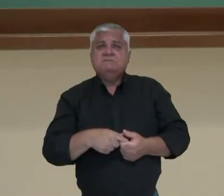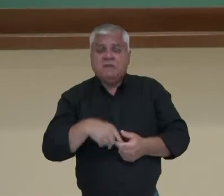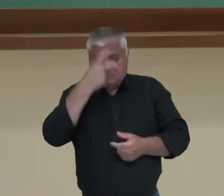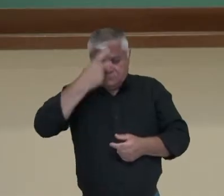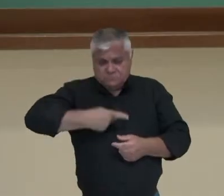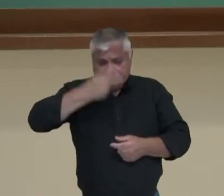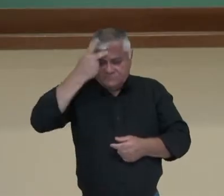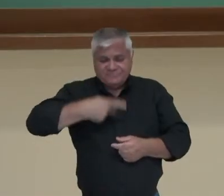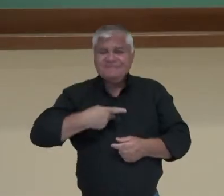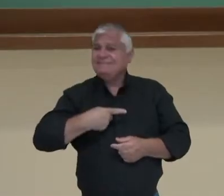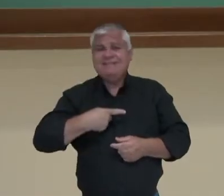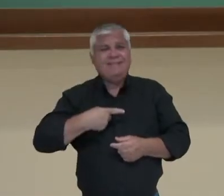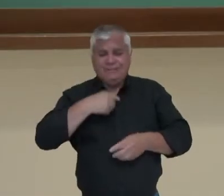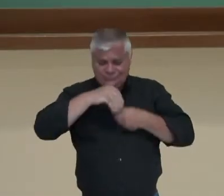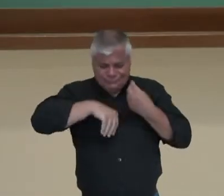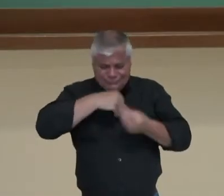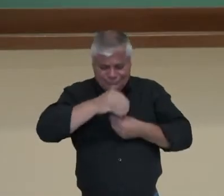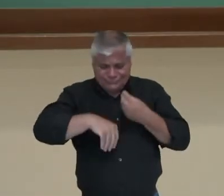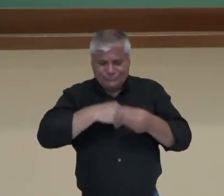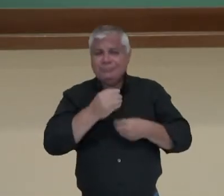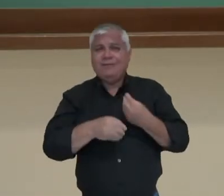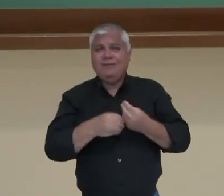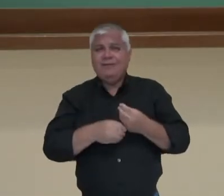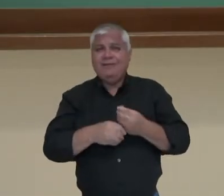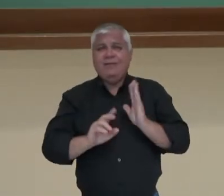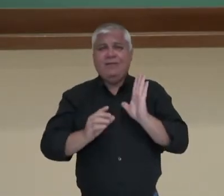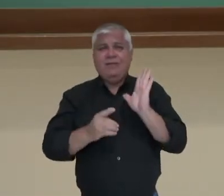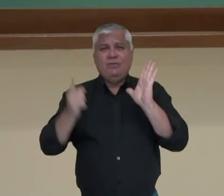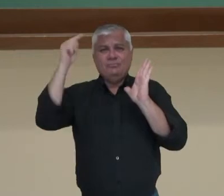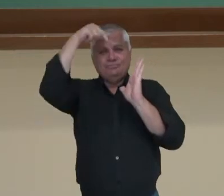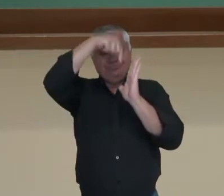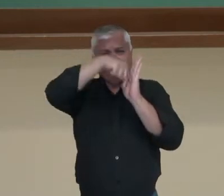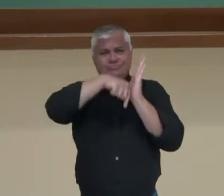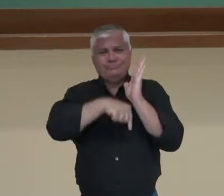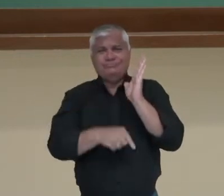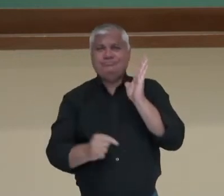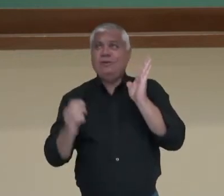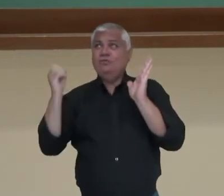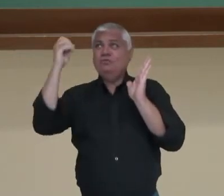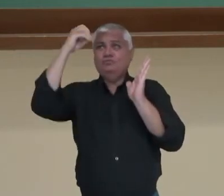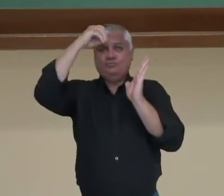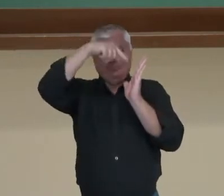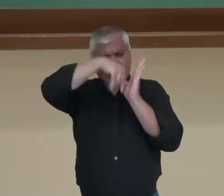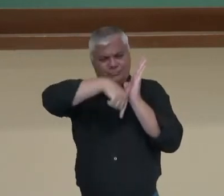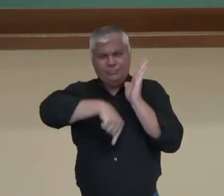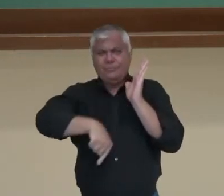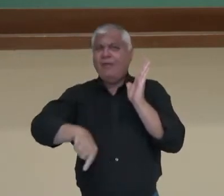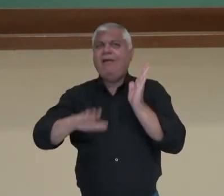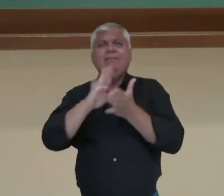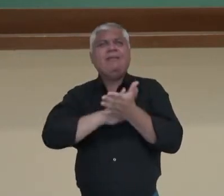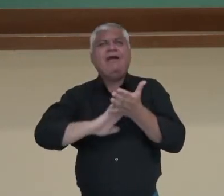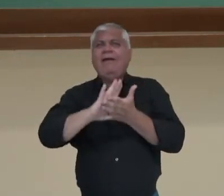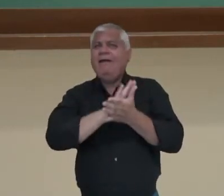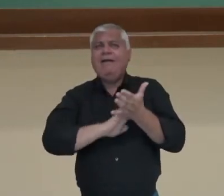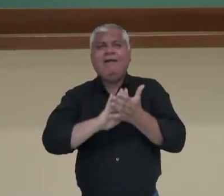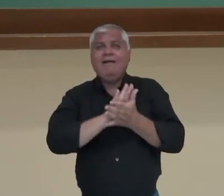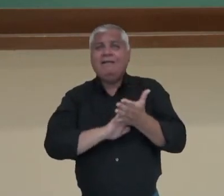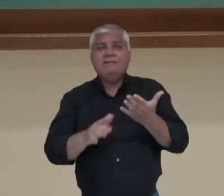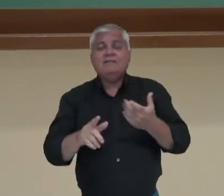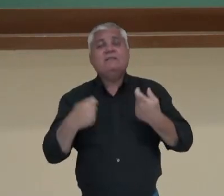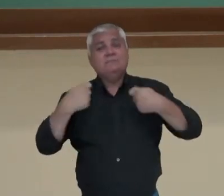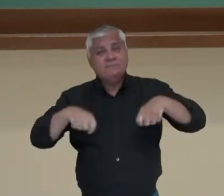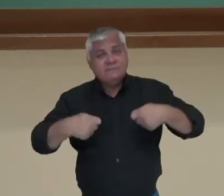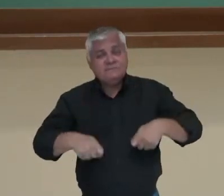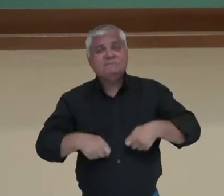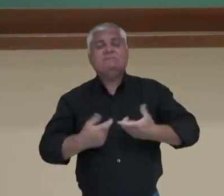próprio alimento, eles não fazem fotossíntese, certo? Se eles não fazem fotossíntese, é uma das características das plantas, não poderia estar naquele grupo,